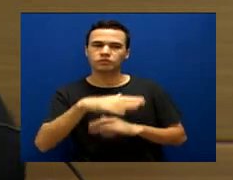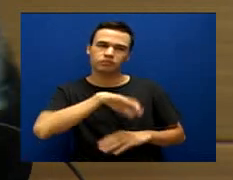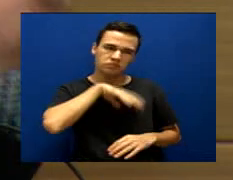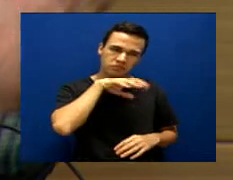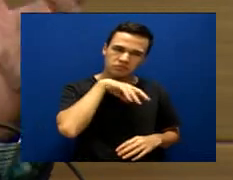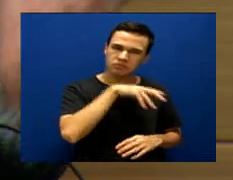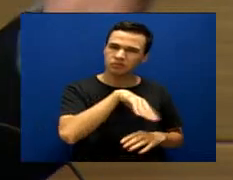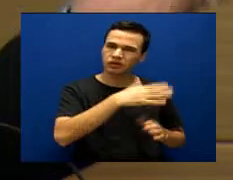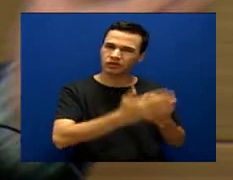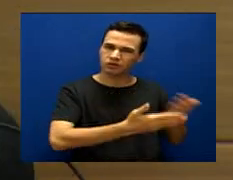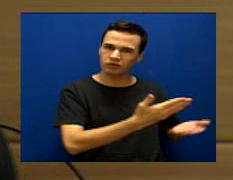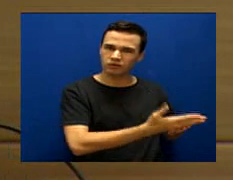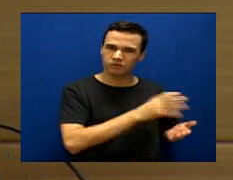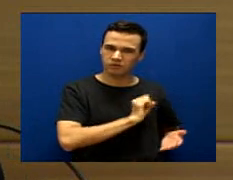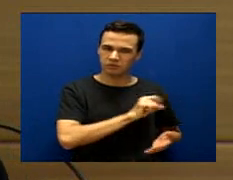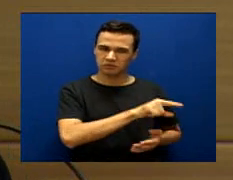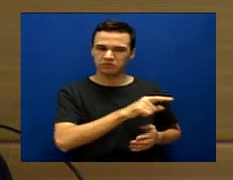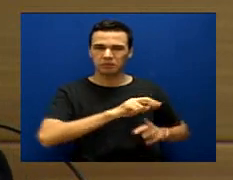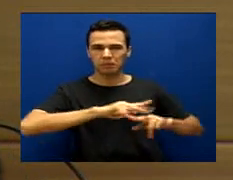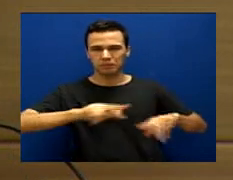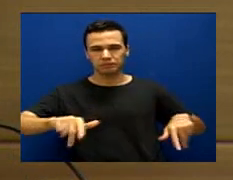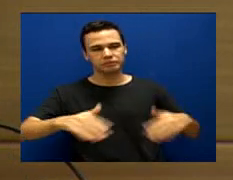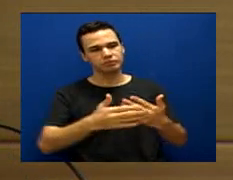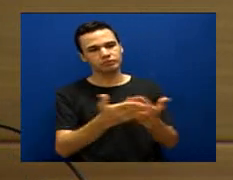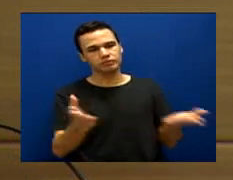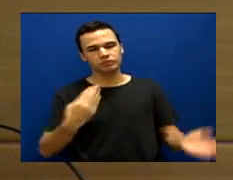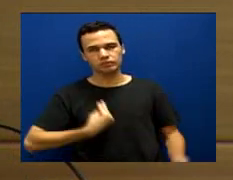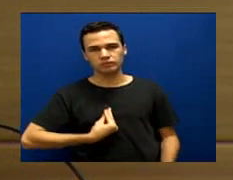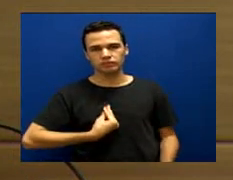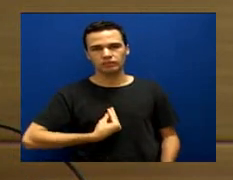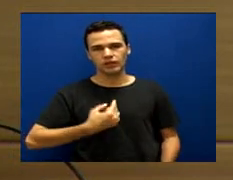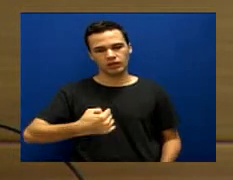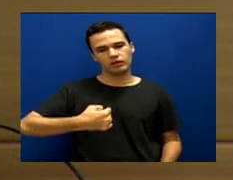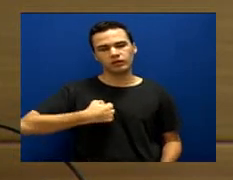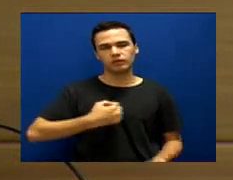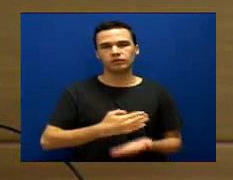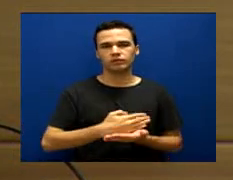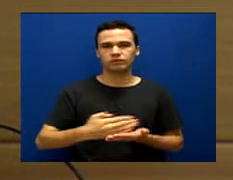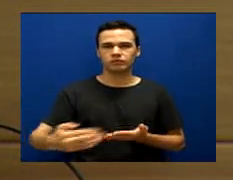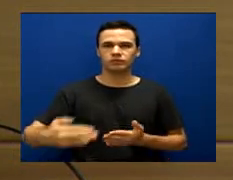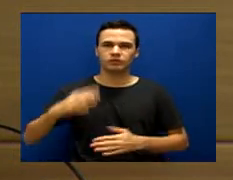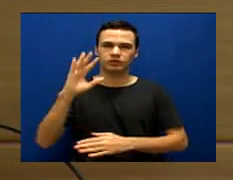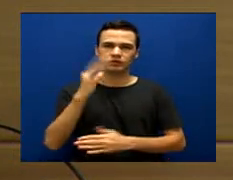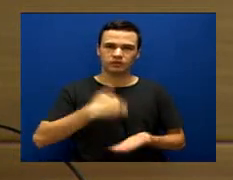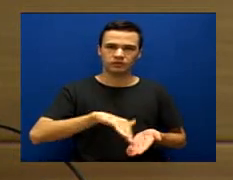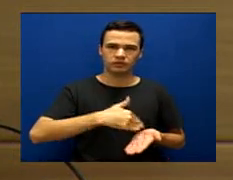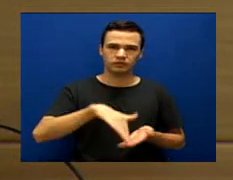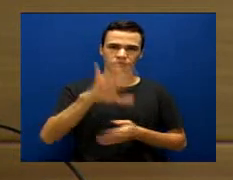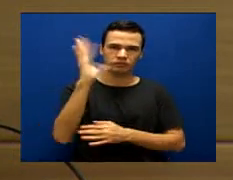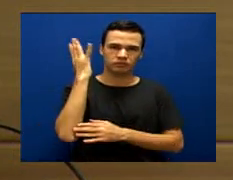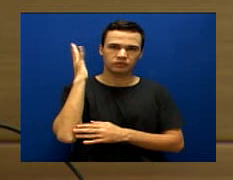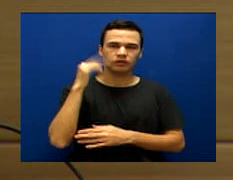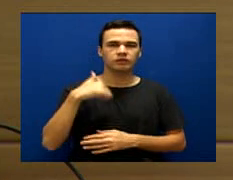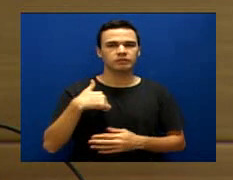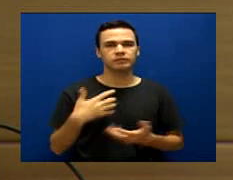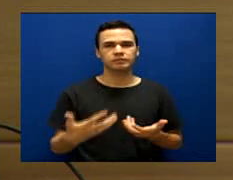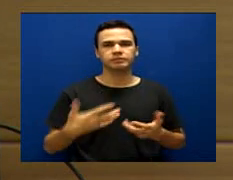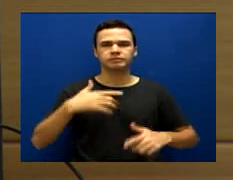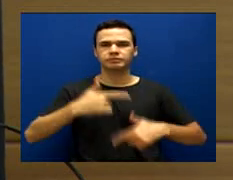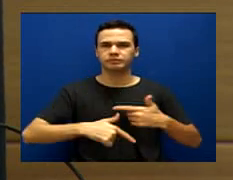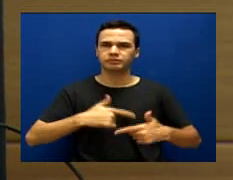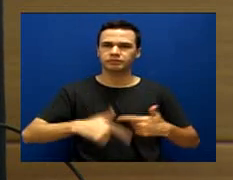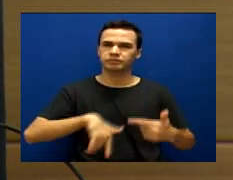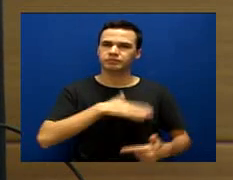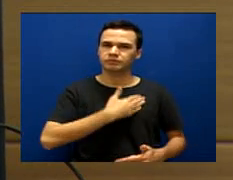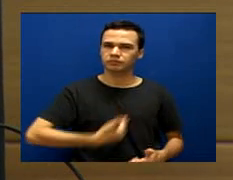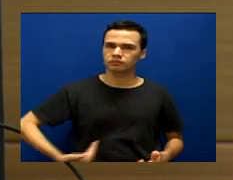o comitê, os vereadores, que este deu estar de secretário, uma determinação de governo, viu, Gessé? Meu xará, Gessé